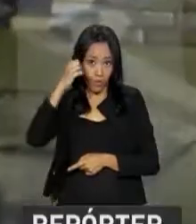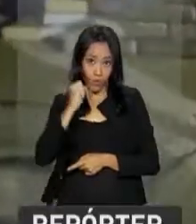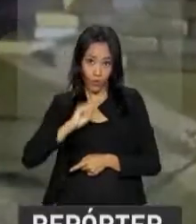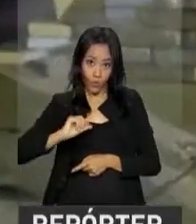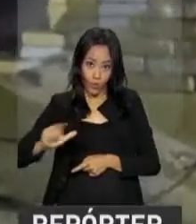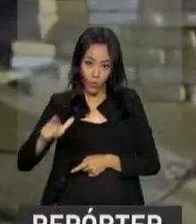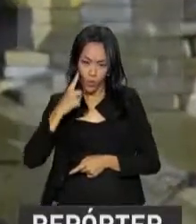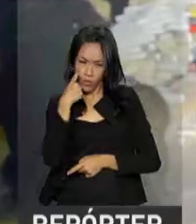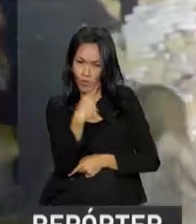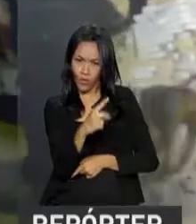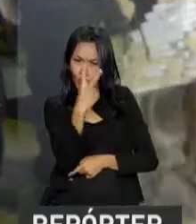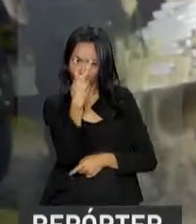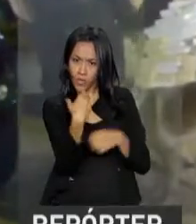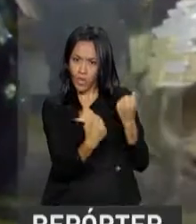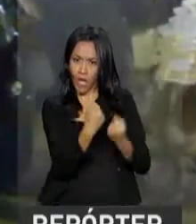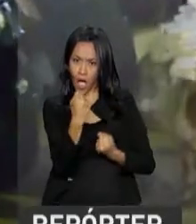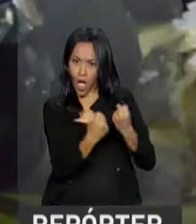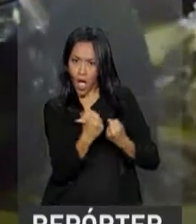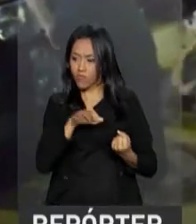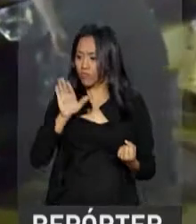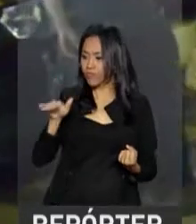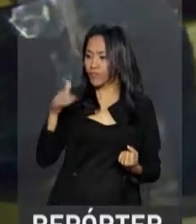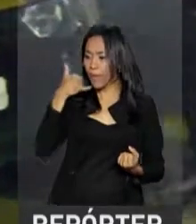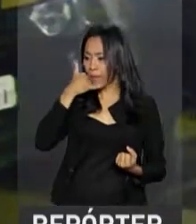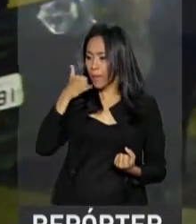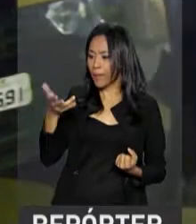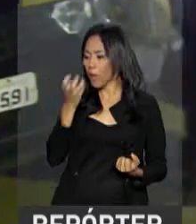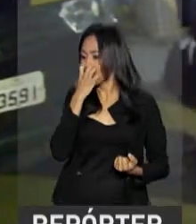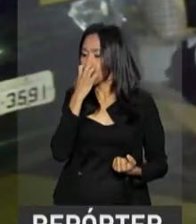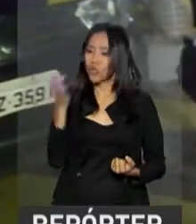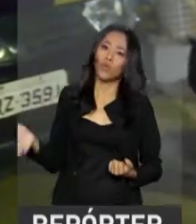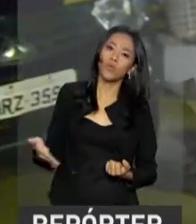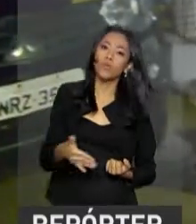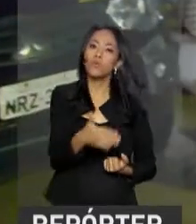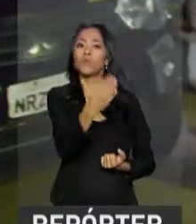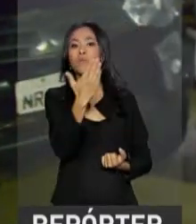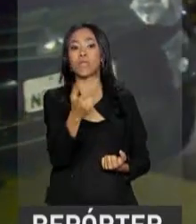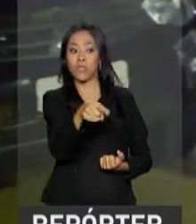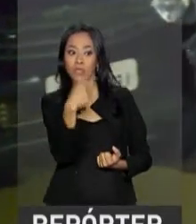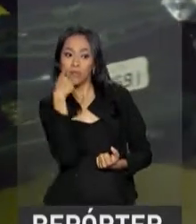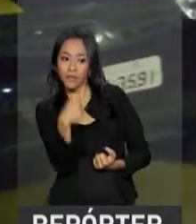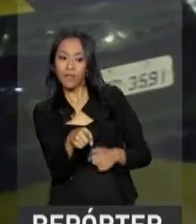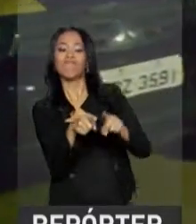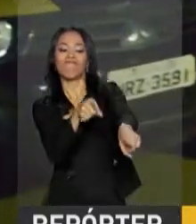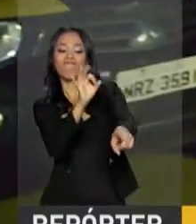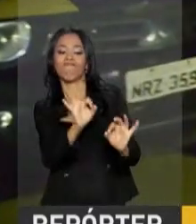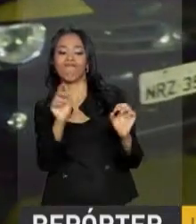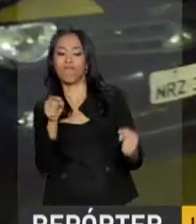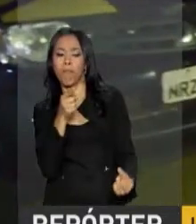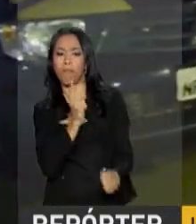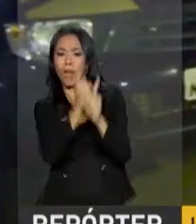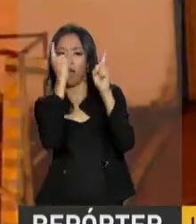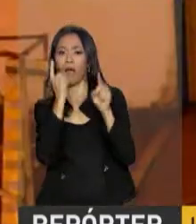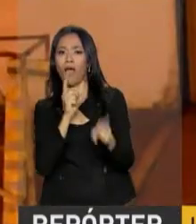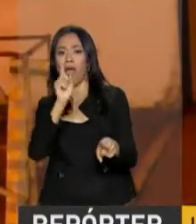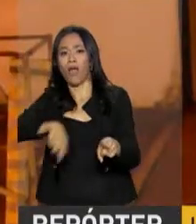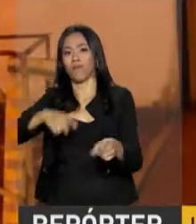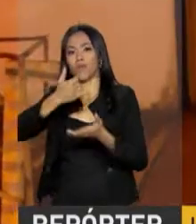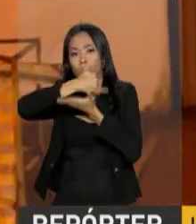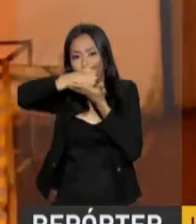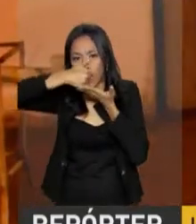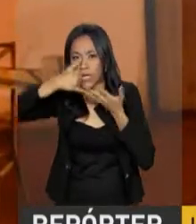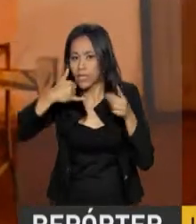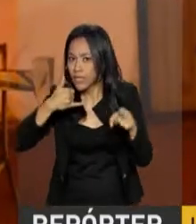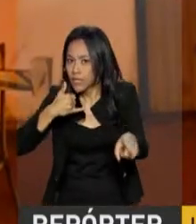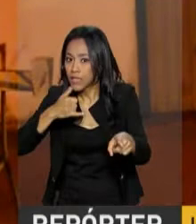dois veículos, acionaram um grupo de ações com cães e os cachorros indicaram positivo para a presença de entorpecente